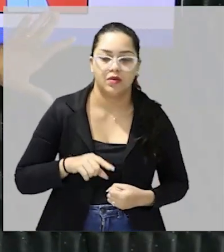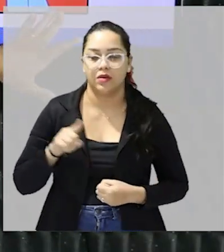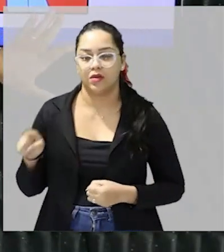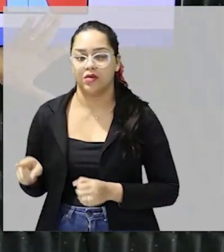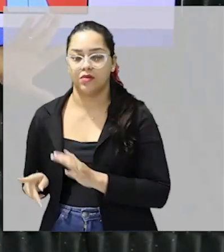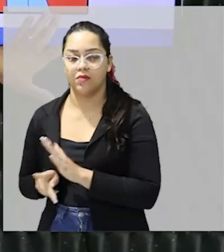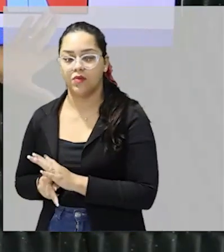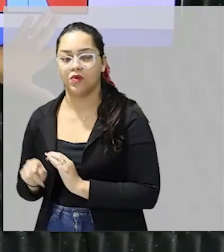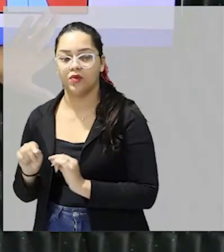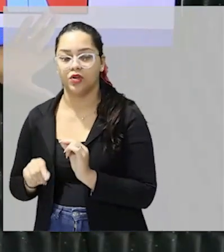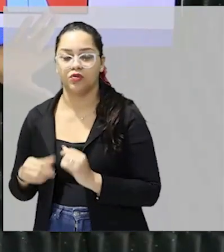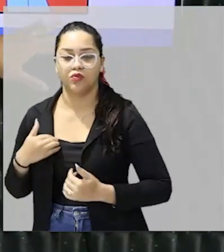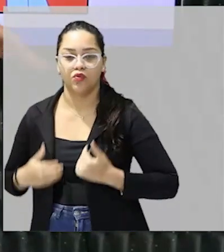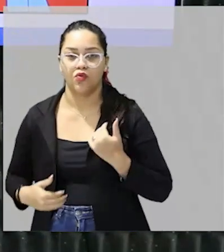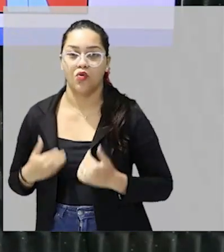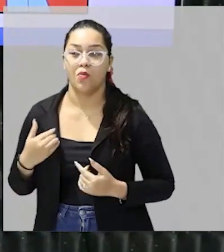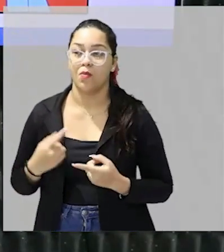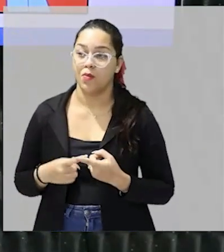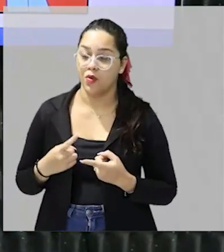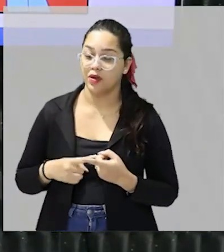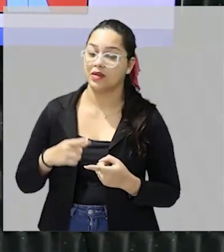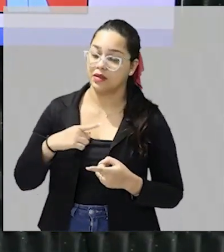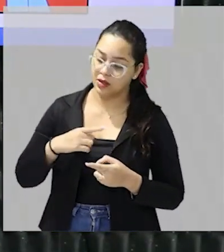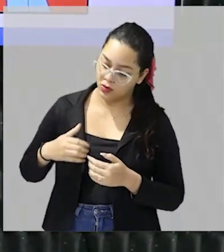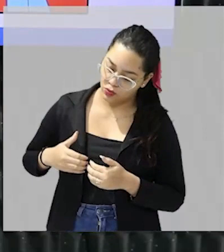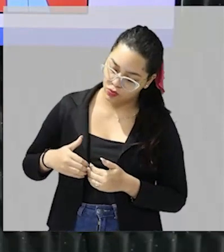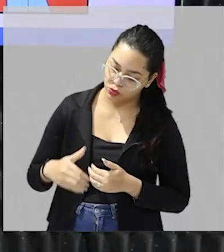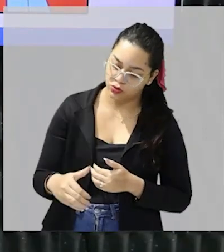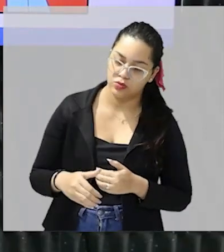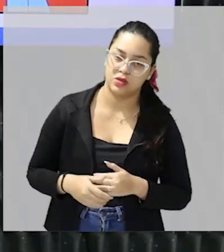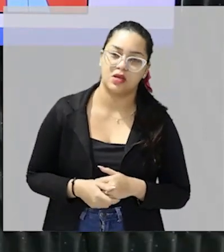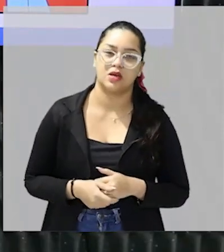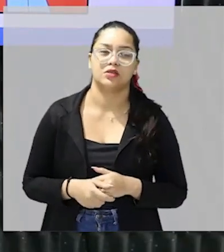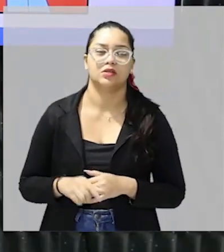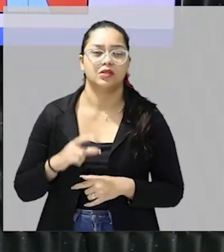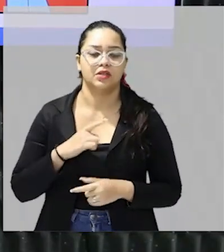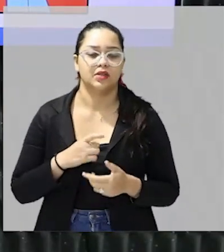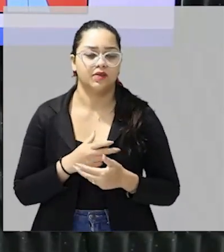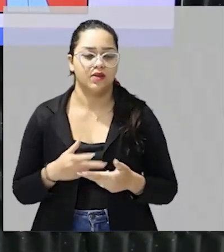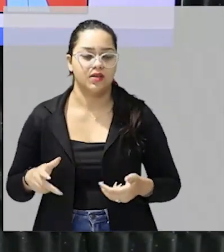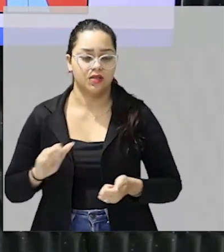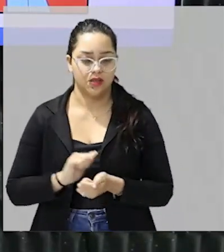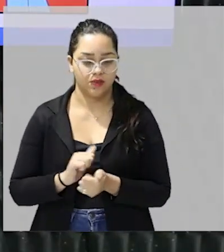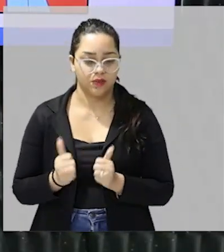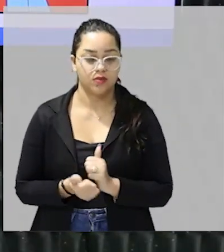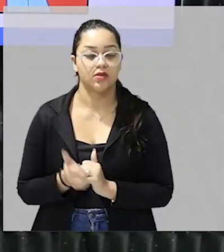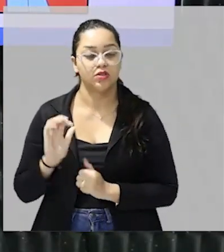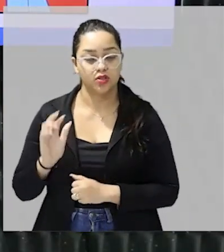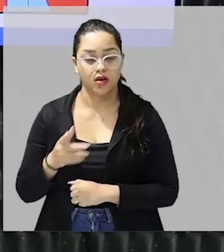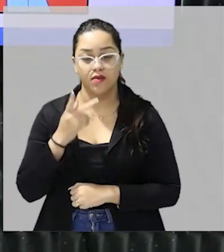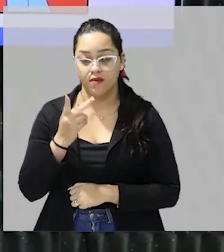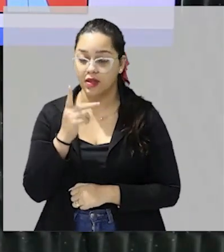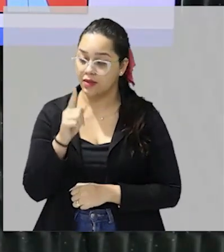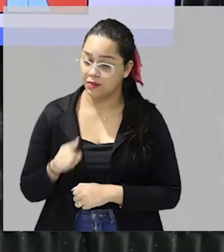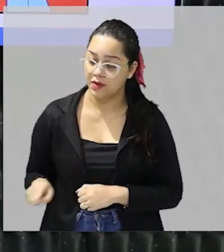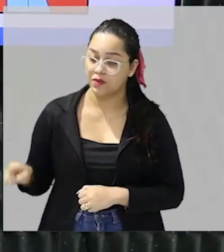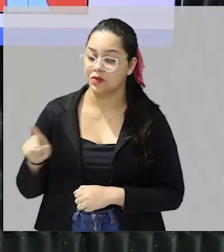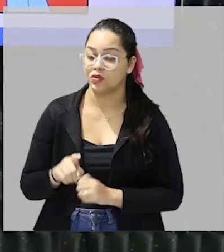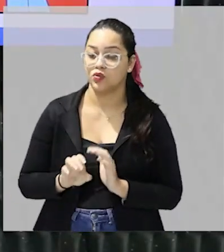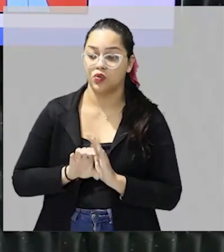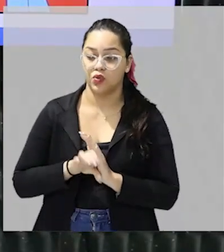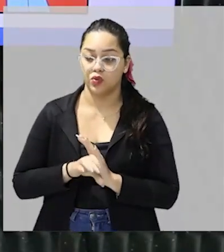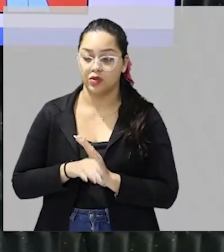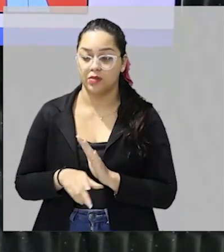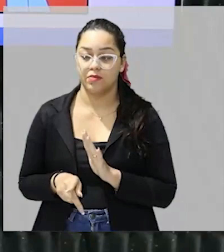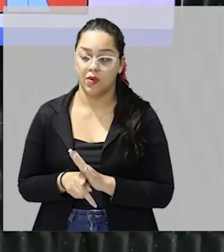para um estado de um corpo atlético, porque ele deu continuidade. Sofreram aquelas adaptações que eu falei para vocês quando eu trouxe o conceito